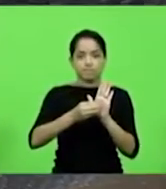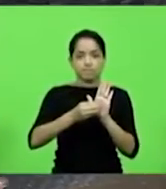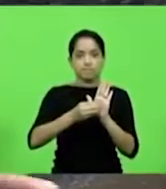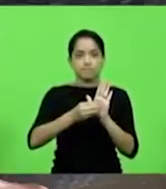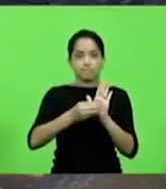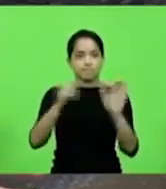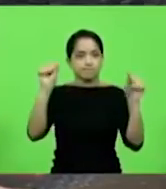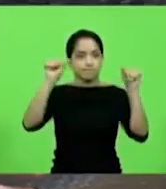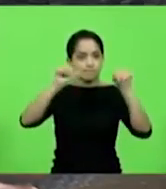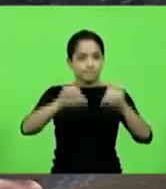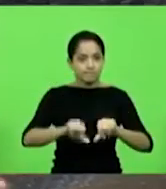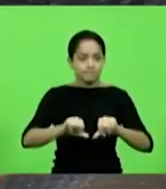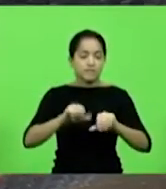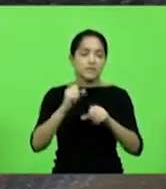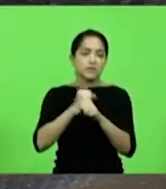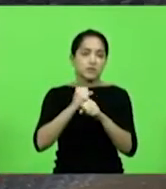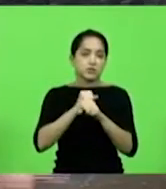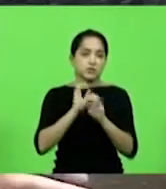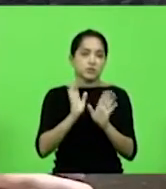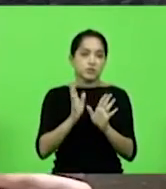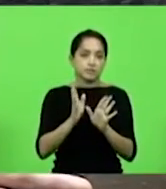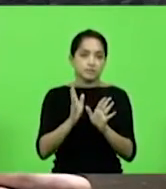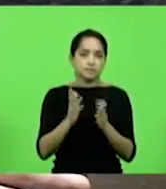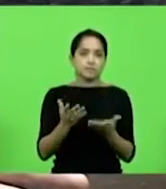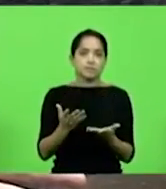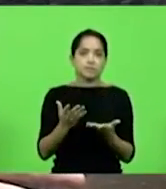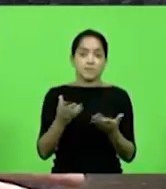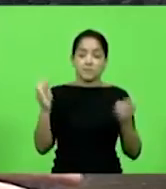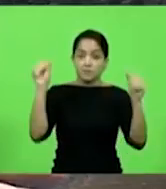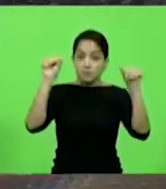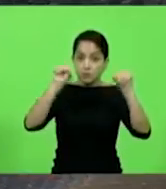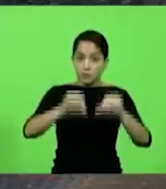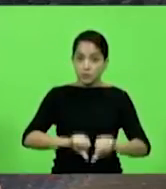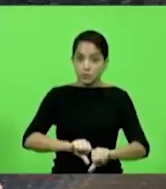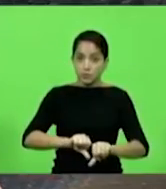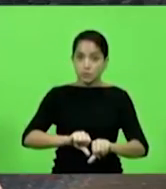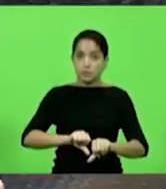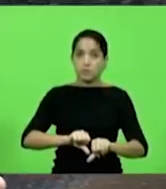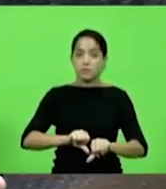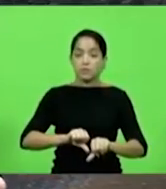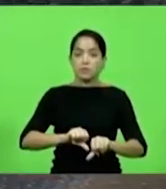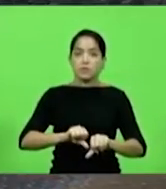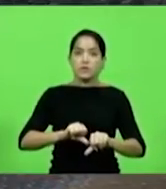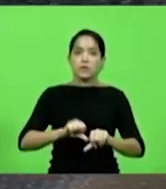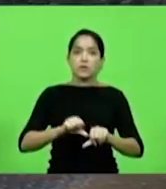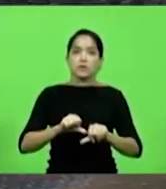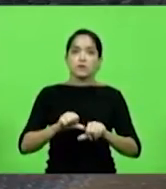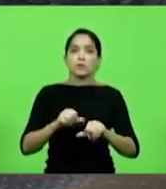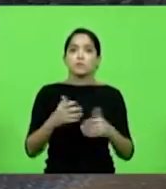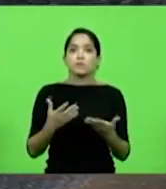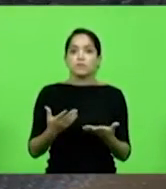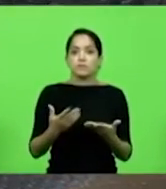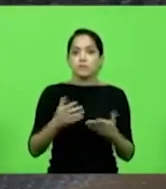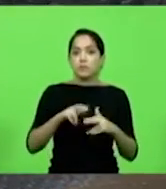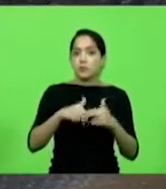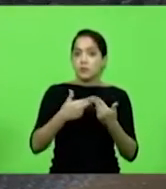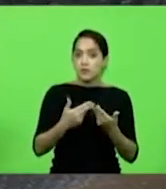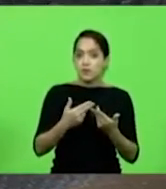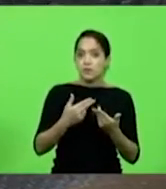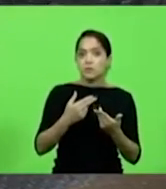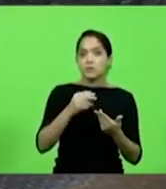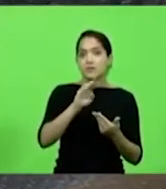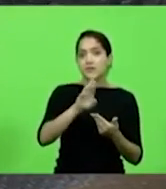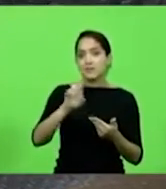estado precário há muito tempo, agravado pela situação da BR-280 que